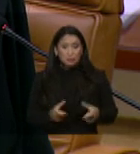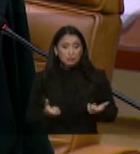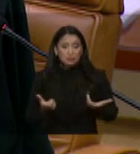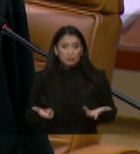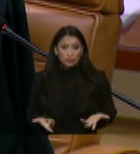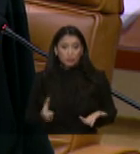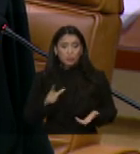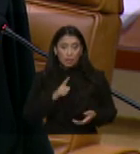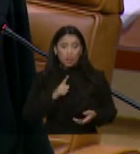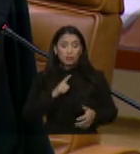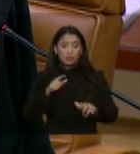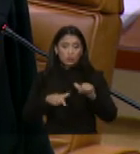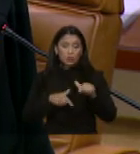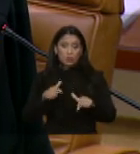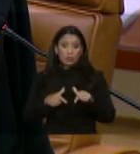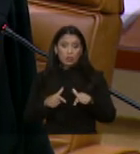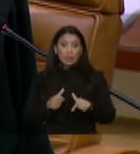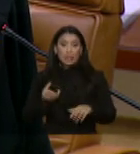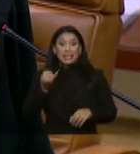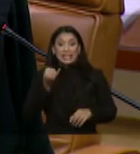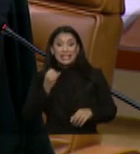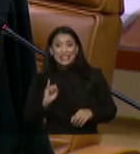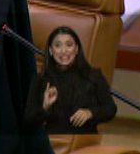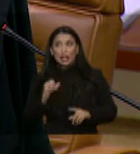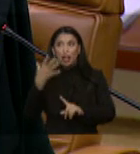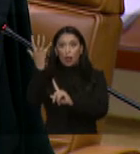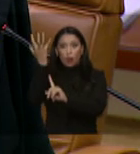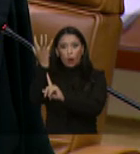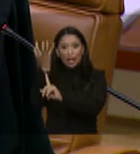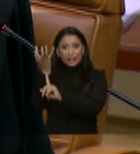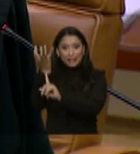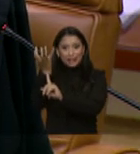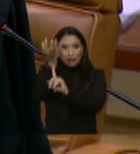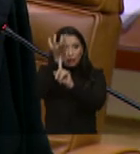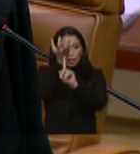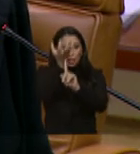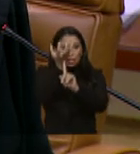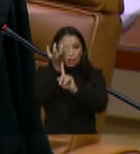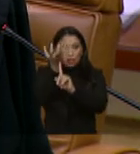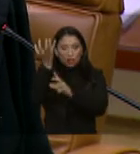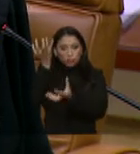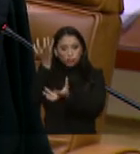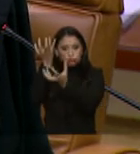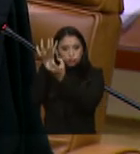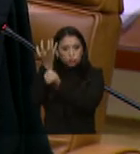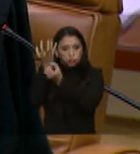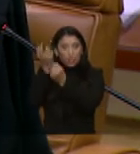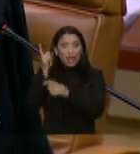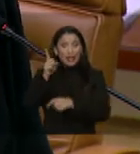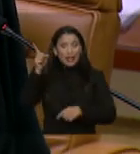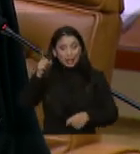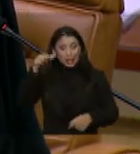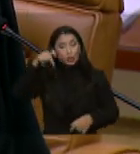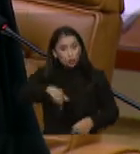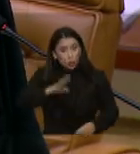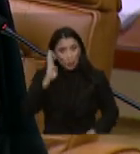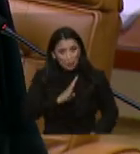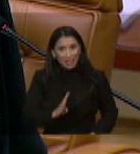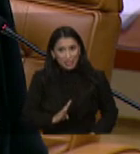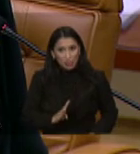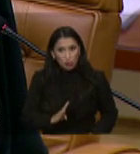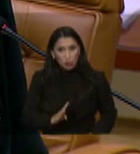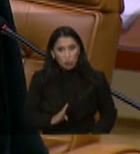pela prestação de serviço se estão utilizando as antenas brasileiras até ela é comunicação brasileira e o acesso